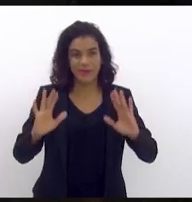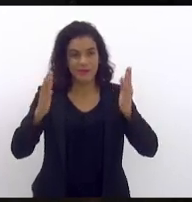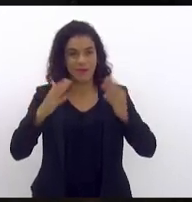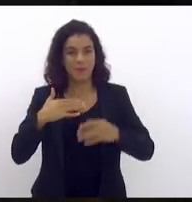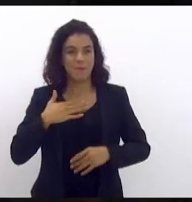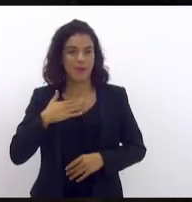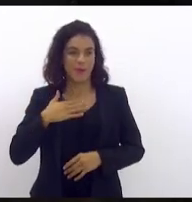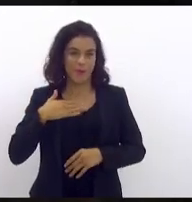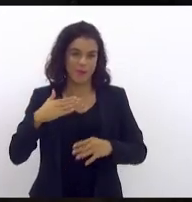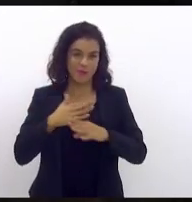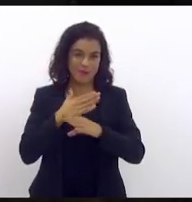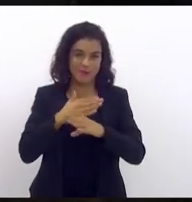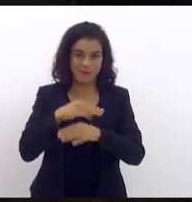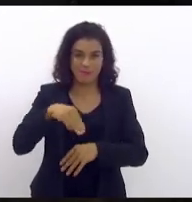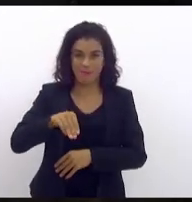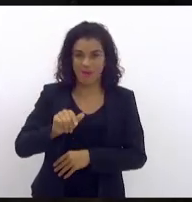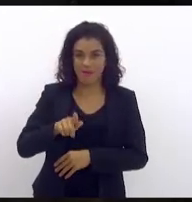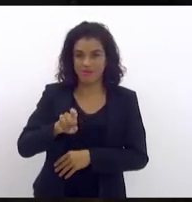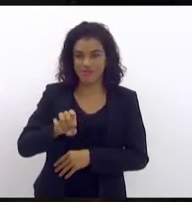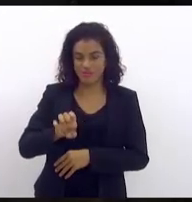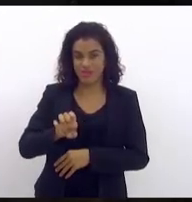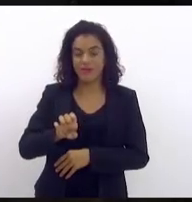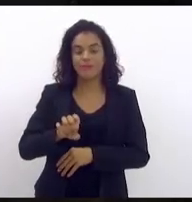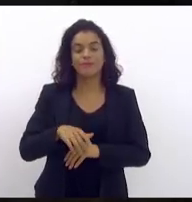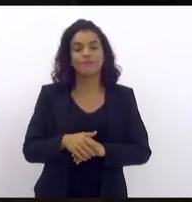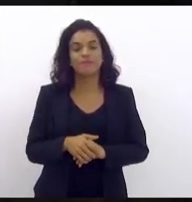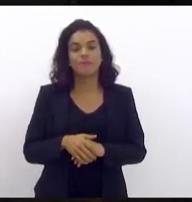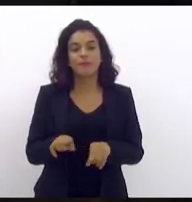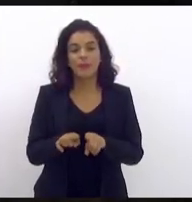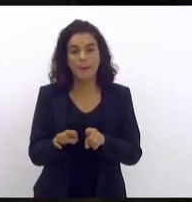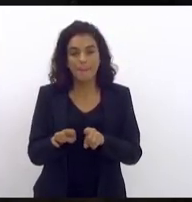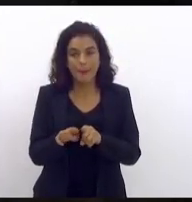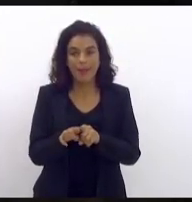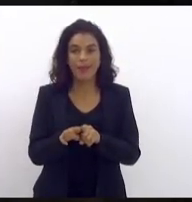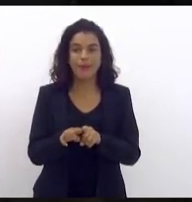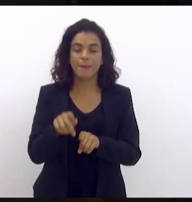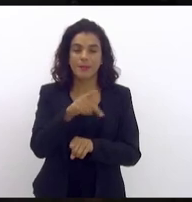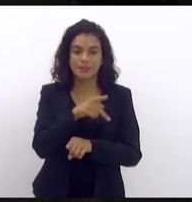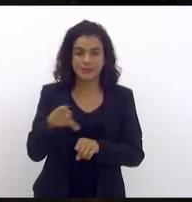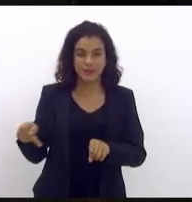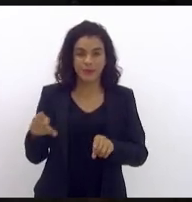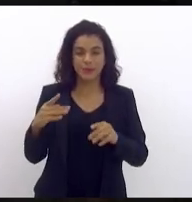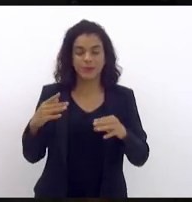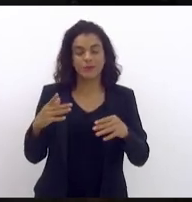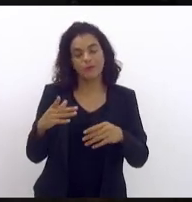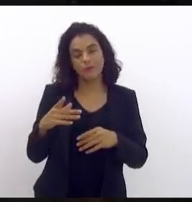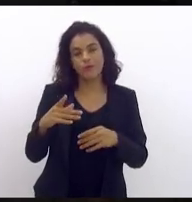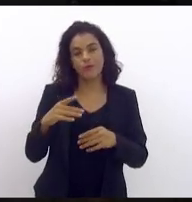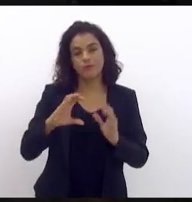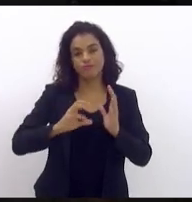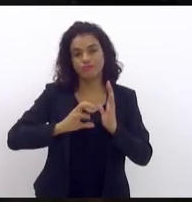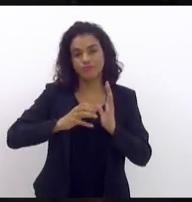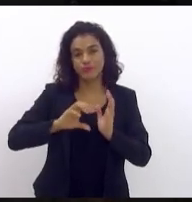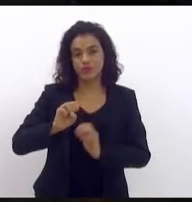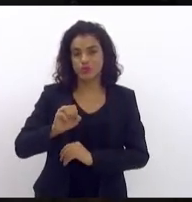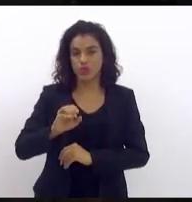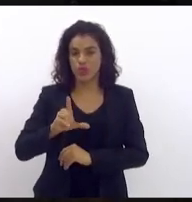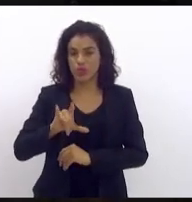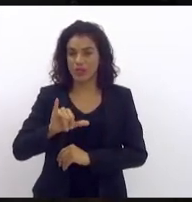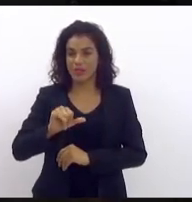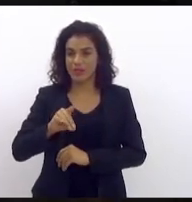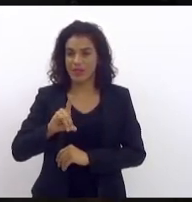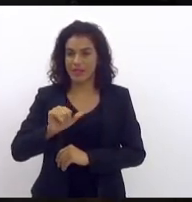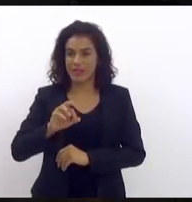Magé Vítor Hugo Tito Presidente Municipal do solidariedade Alexander Ribeiro Presidente